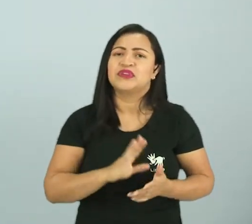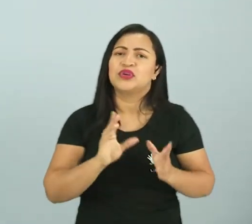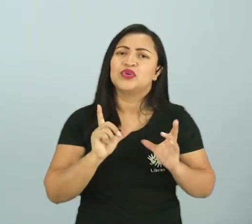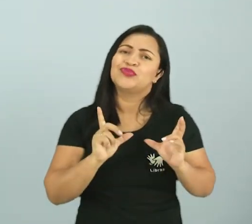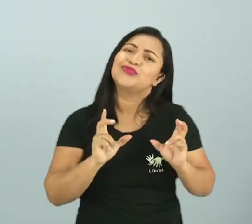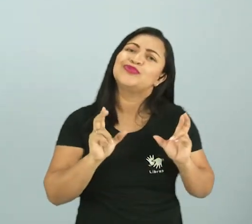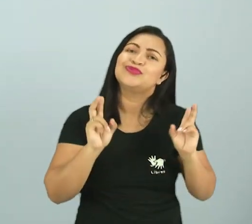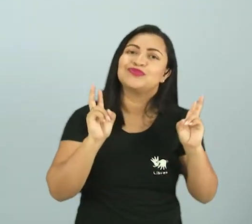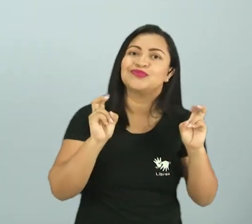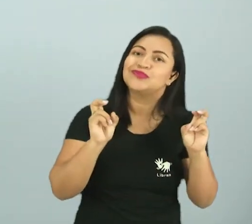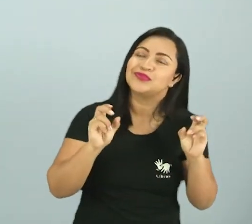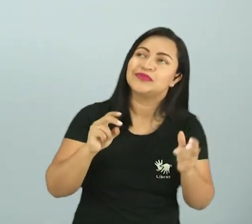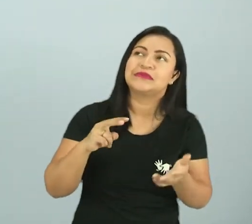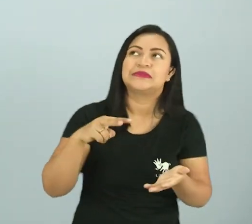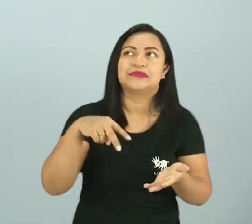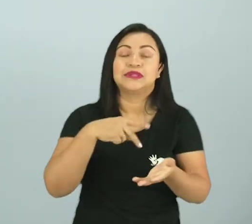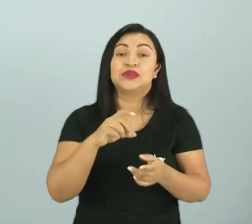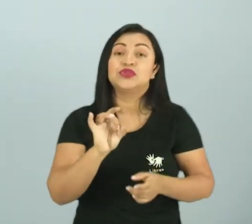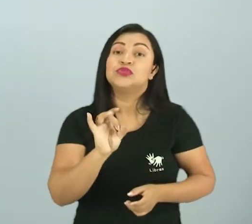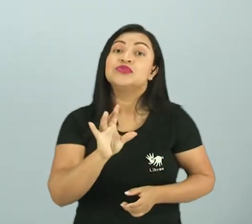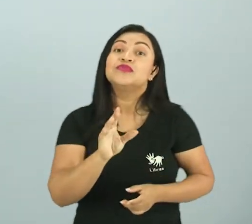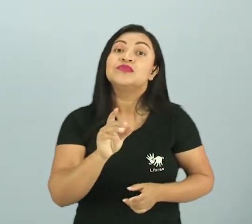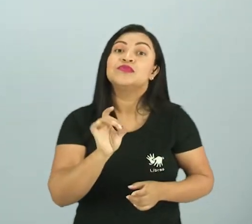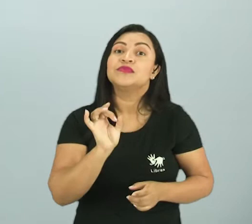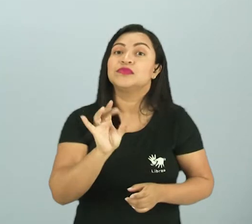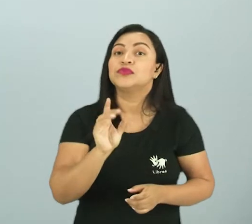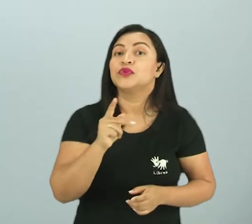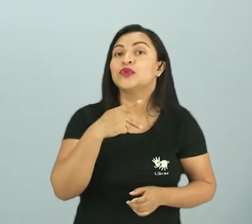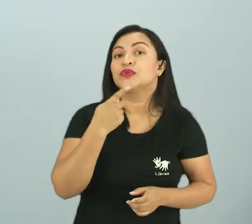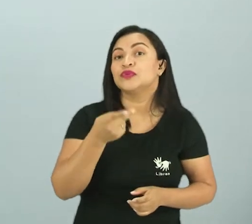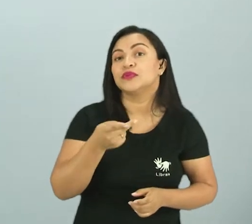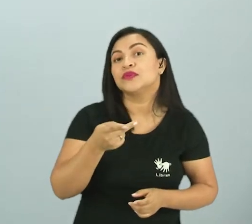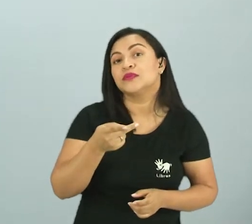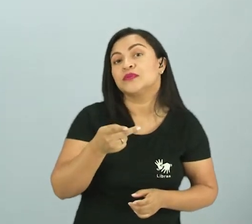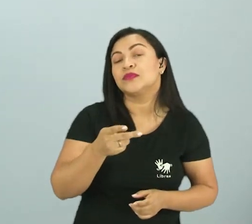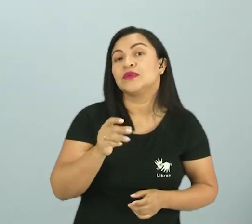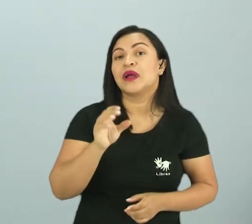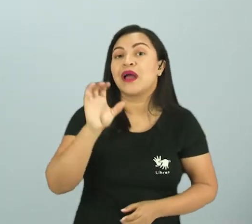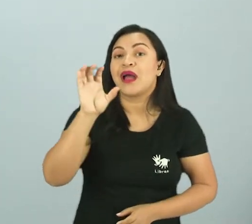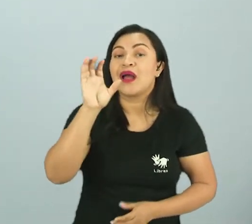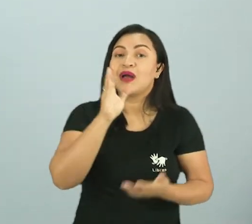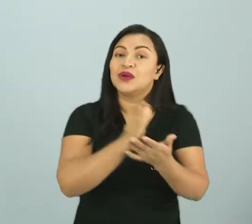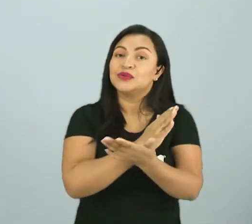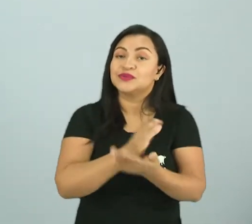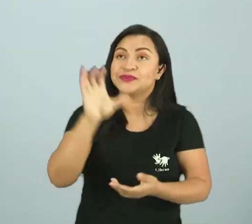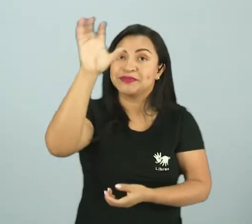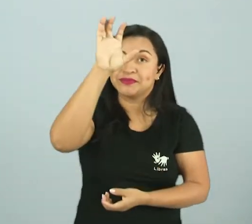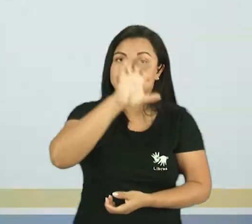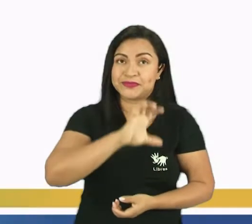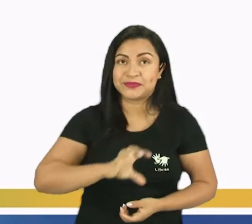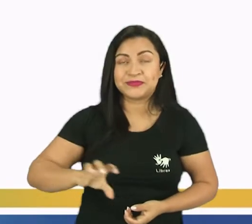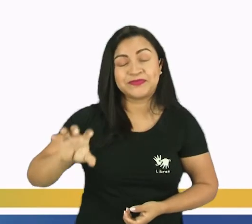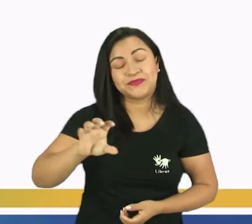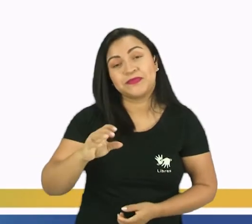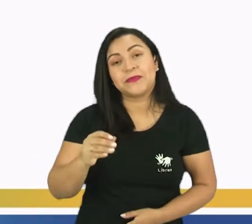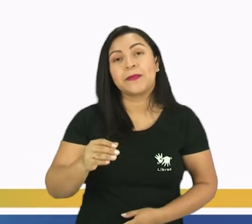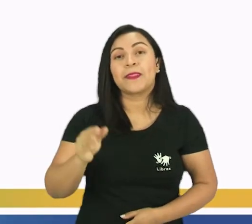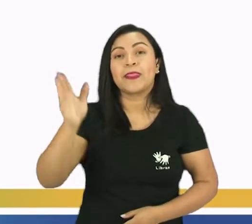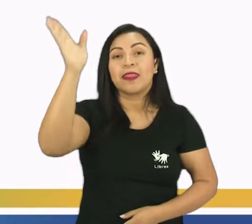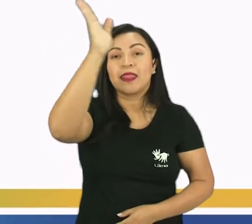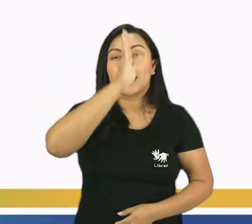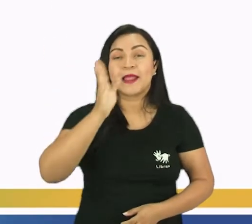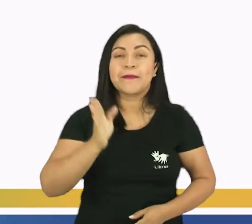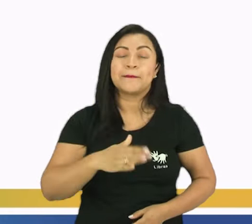dança. E hoje a gente vai falar sobre algumas regiões, como eu falei inicialmente. Vamos lá. O Brasil é conhecido mundialmente